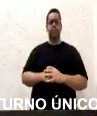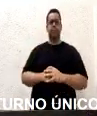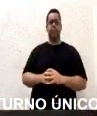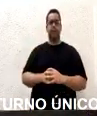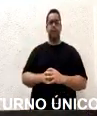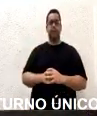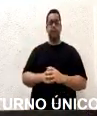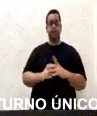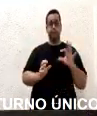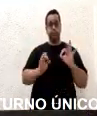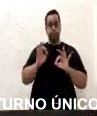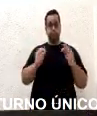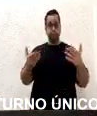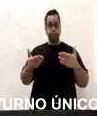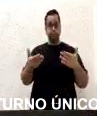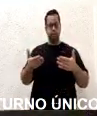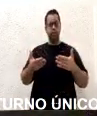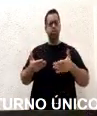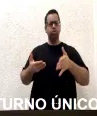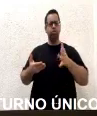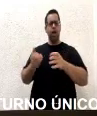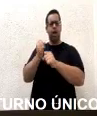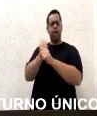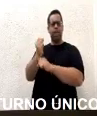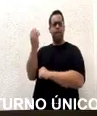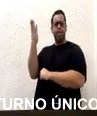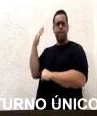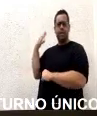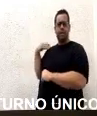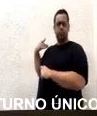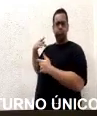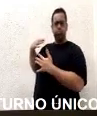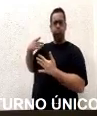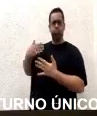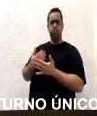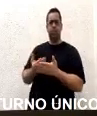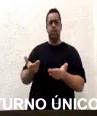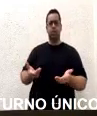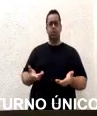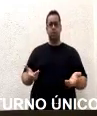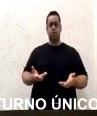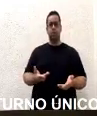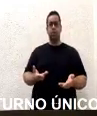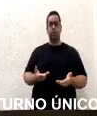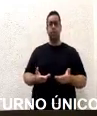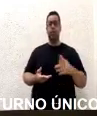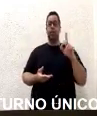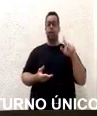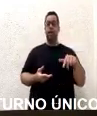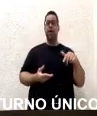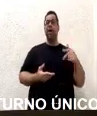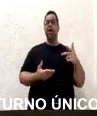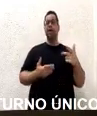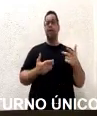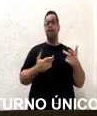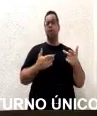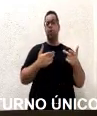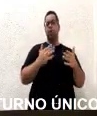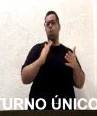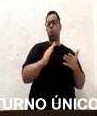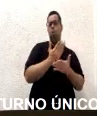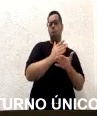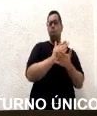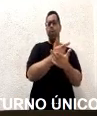projeto é remanescente do ano passado, né? É um projeto que fala de alguns lotes. Está aqui o nobre vereador Valmir,